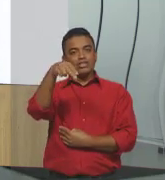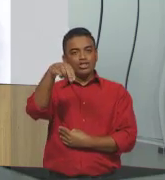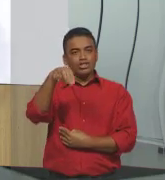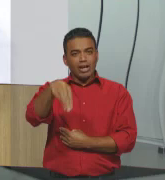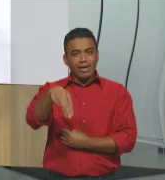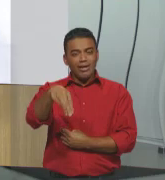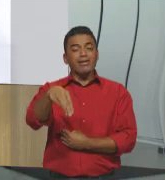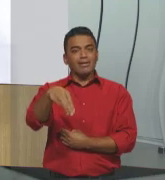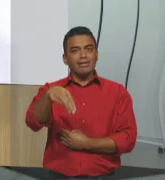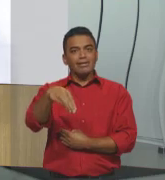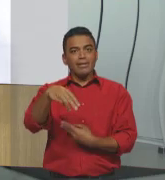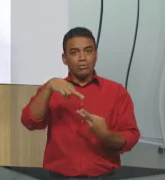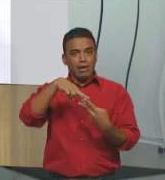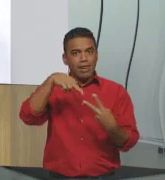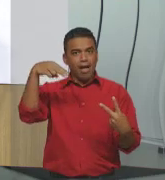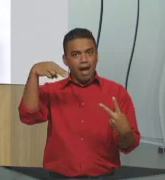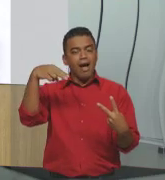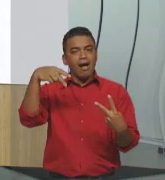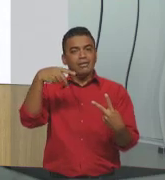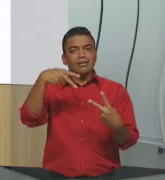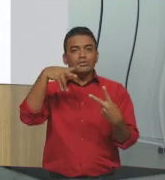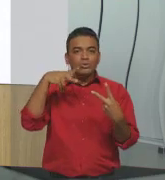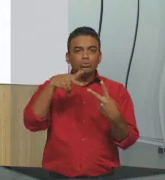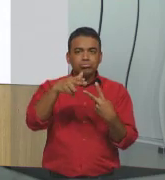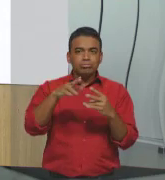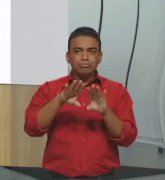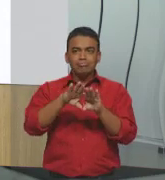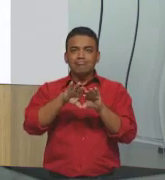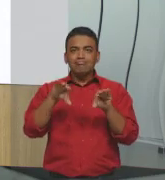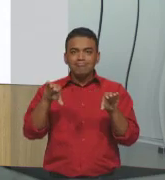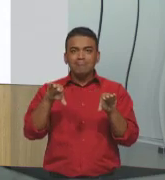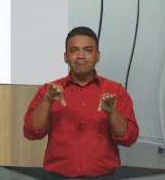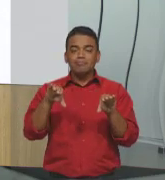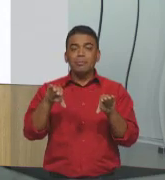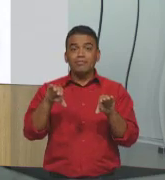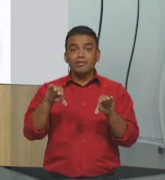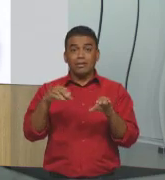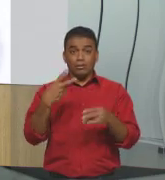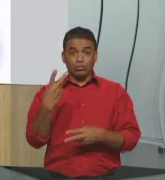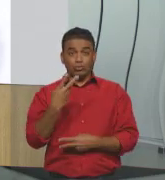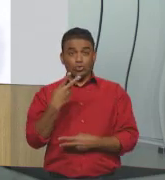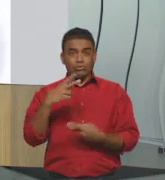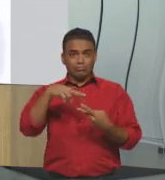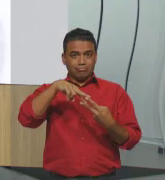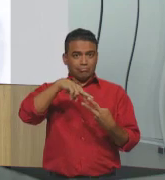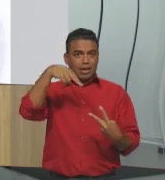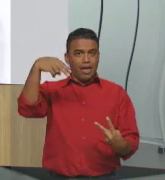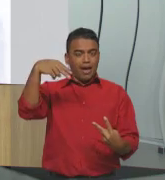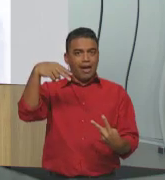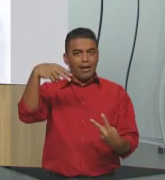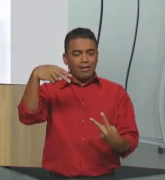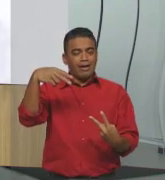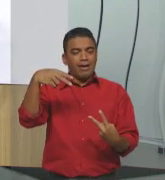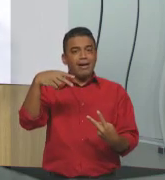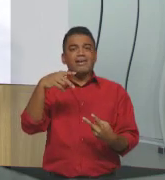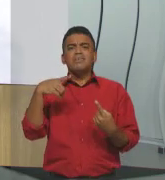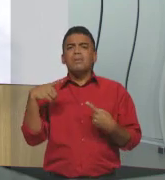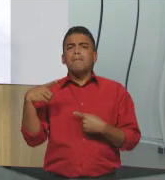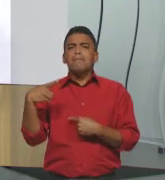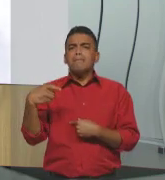DNA recombinante, nós vamos incorporar esse DNA recombinante em um plasmídio de uma